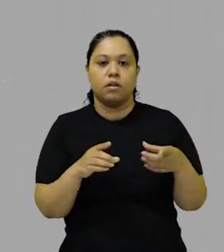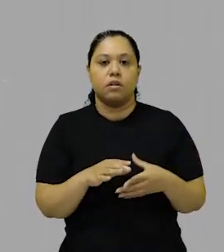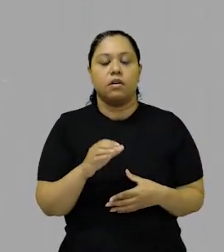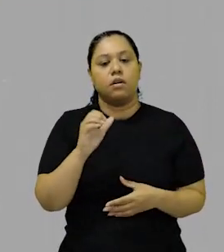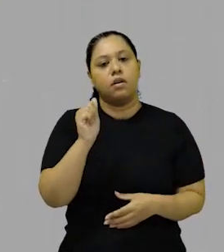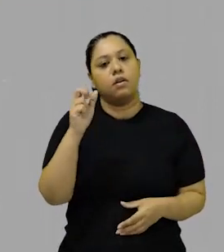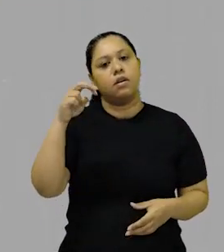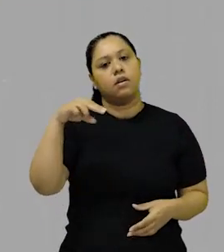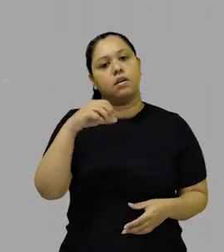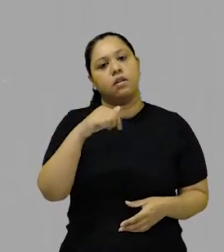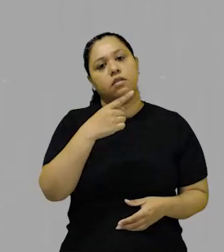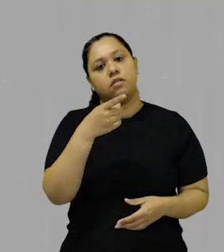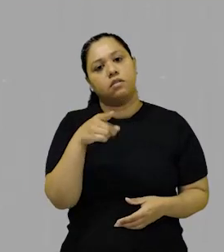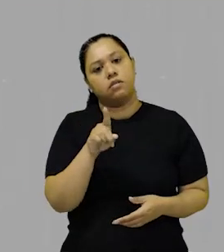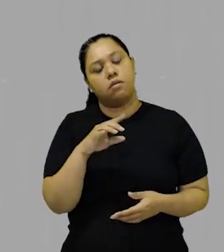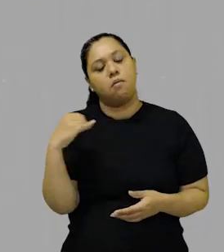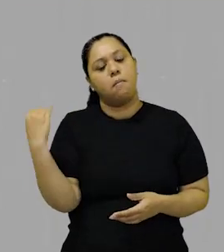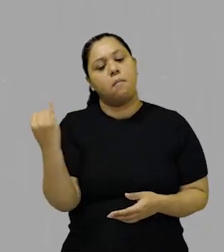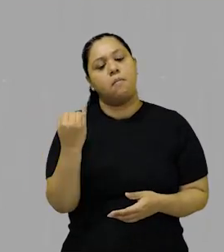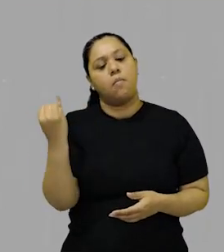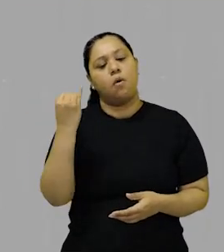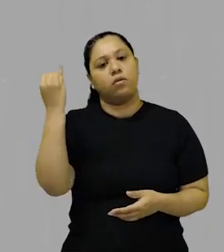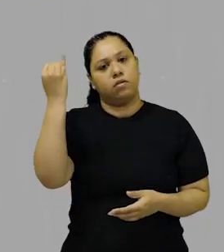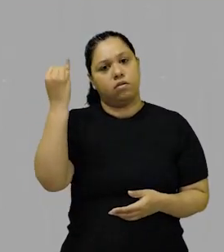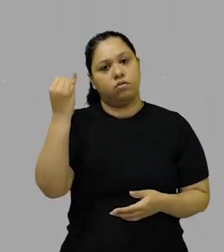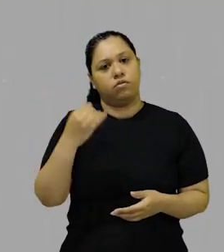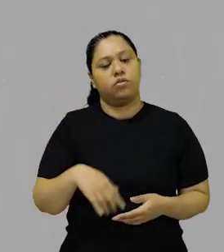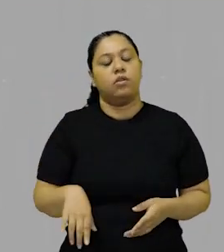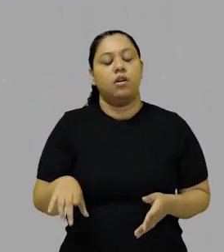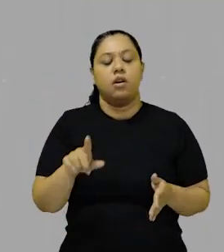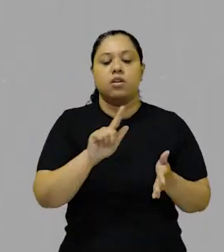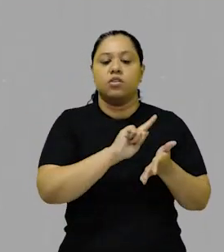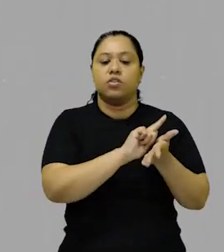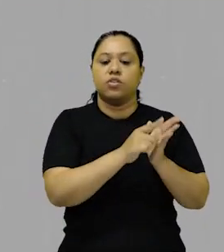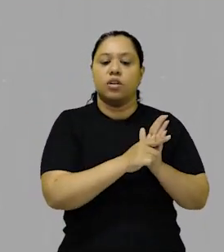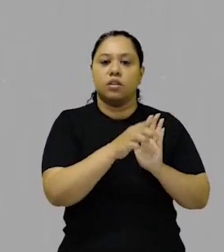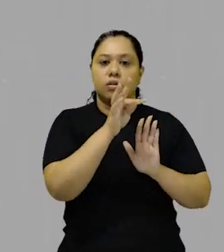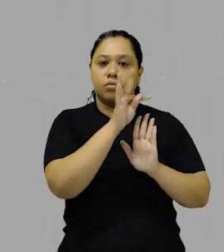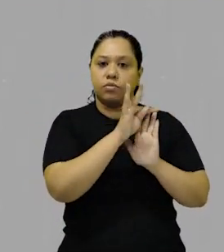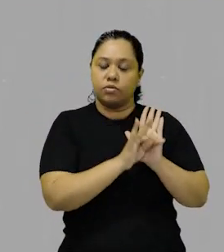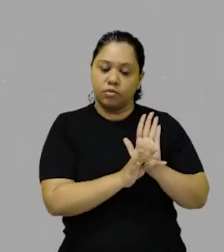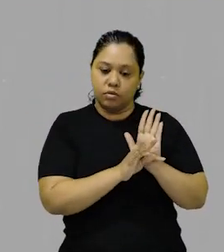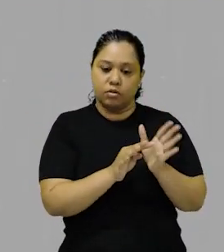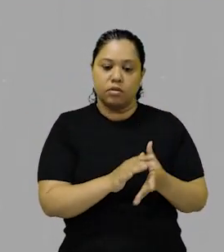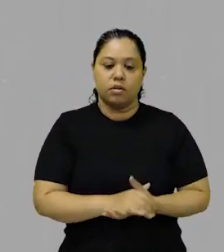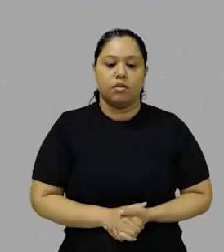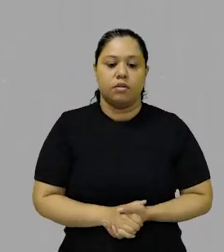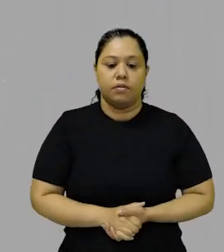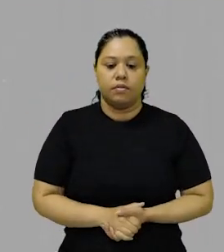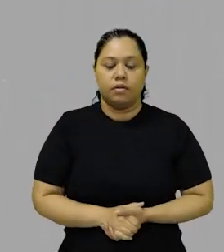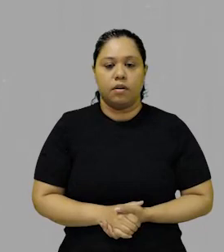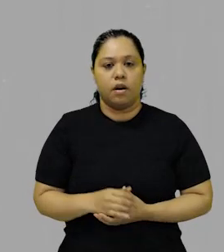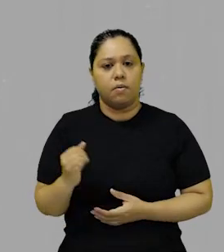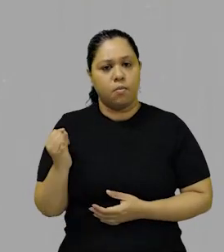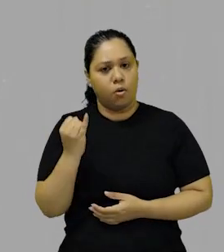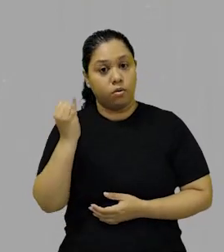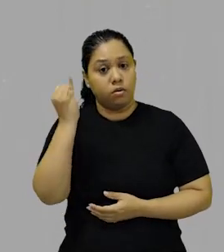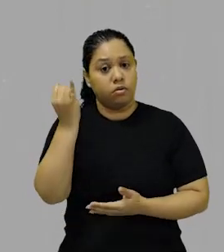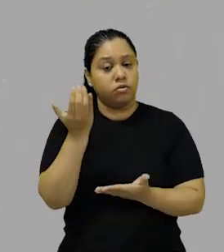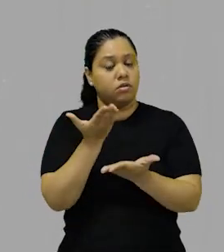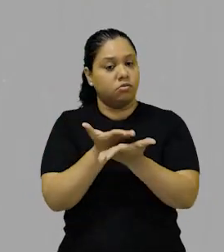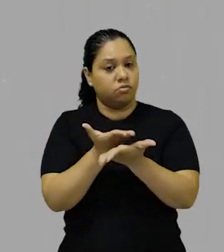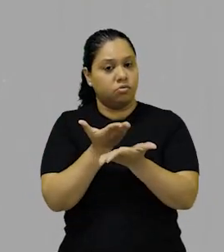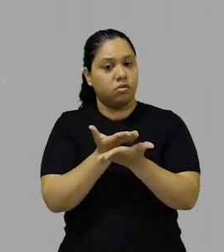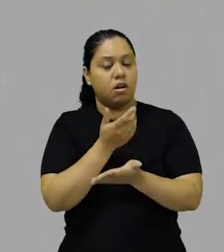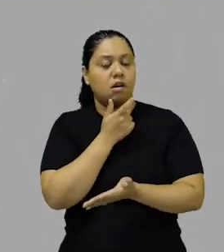é um importante gênero textual e funciona como uma ferramenta para que você possa estudar o